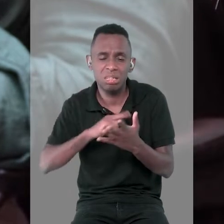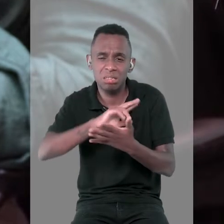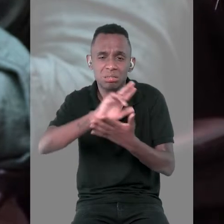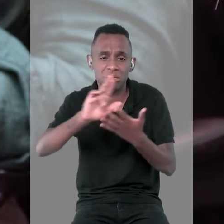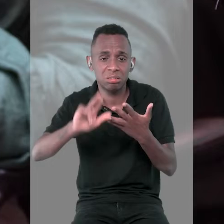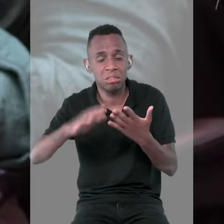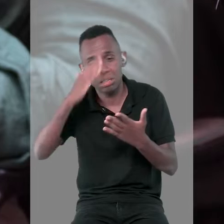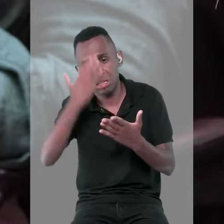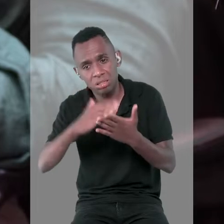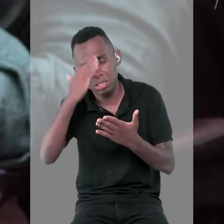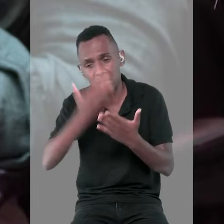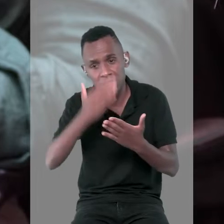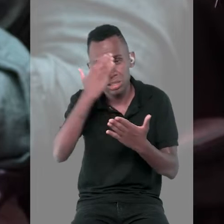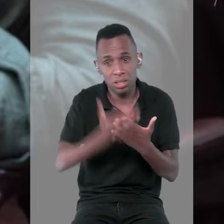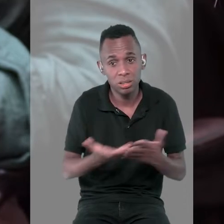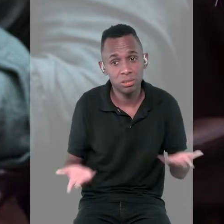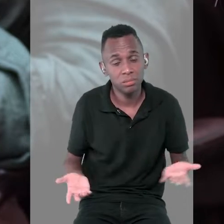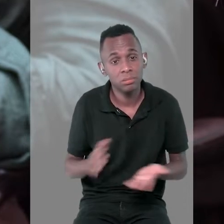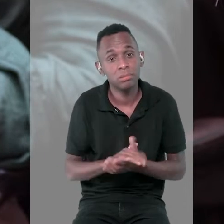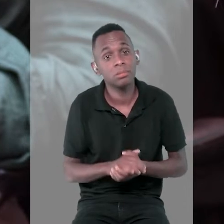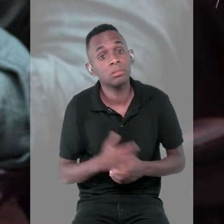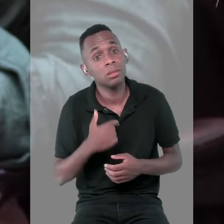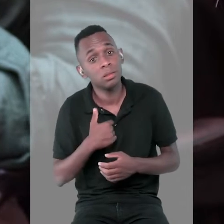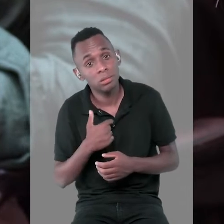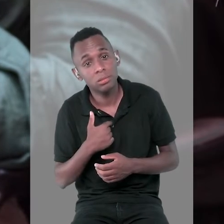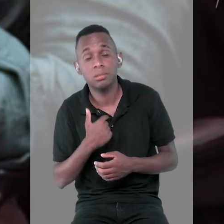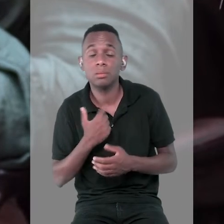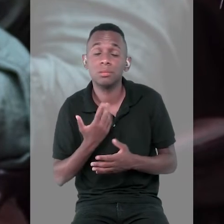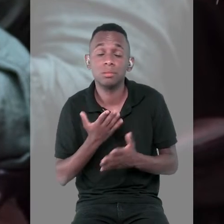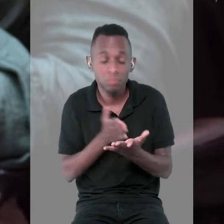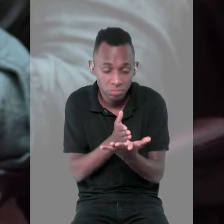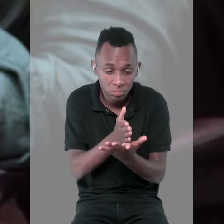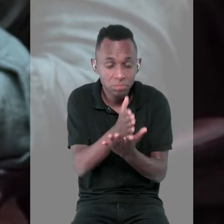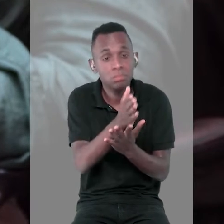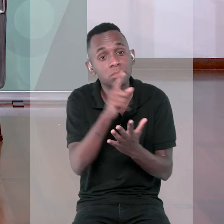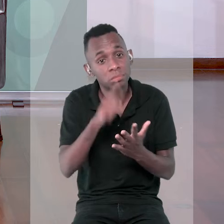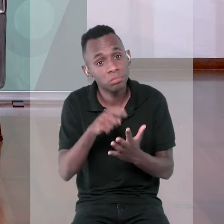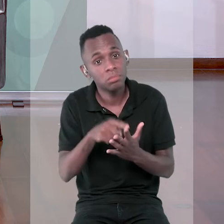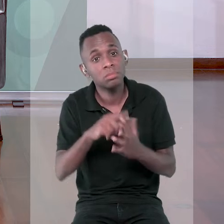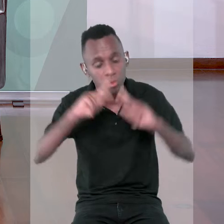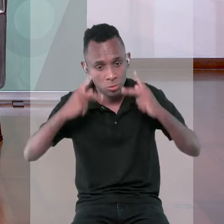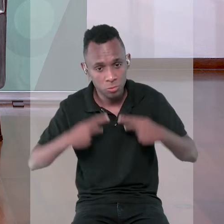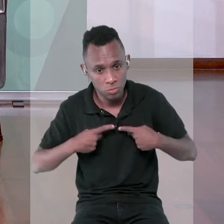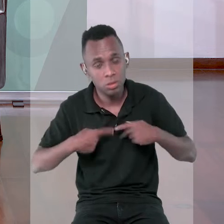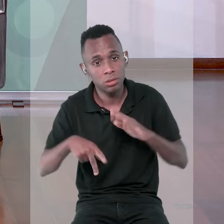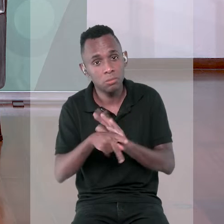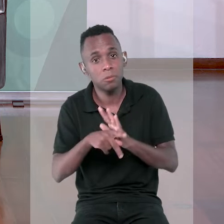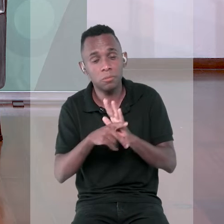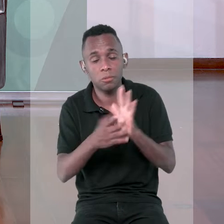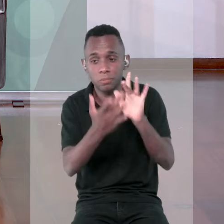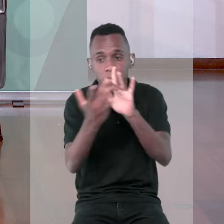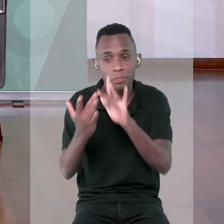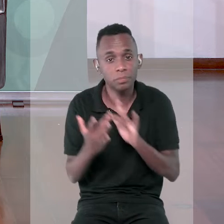versões, teses, teorias, né? Eu adotei a mais pedestre, né, delas, a mais humana e mais mundana,